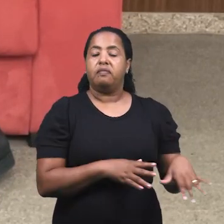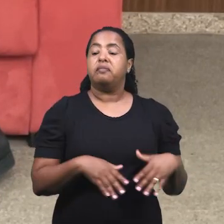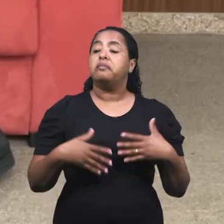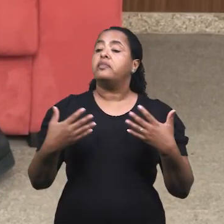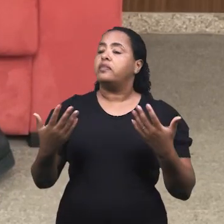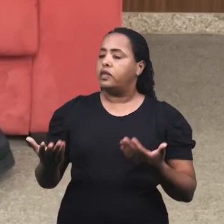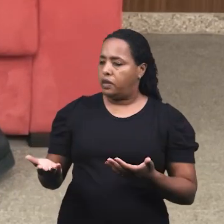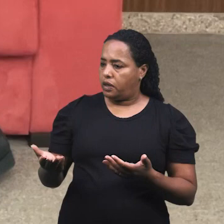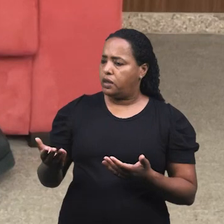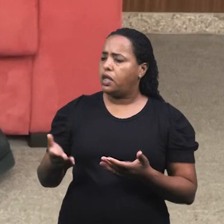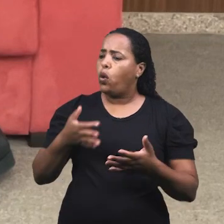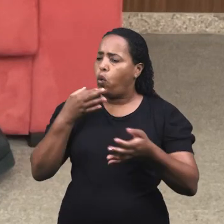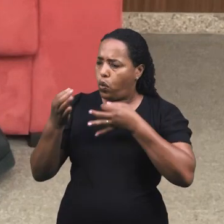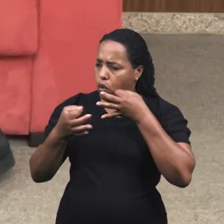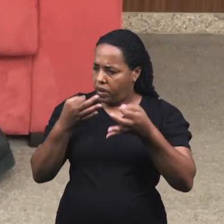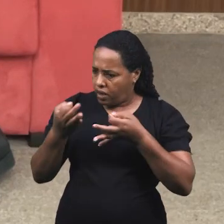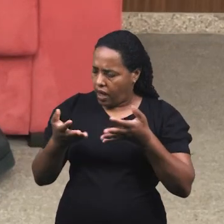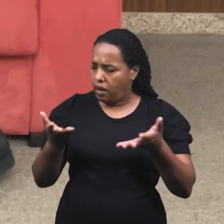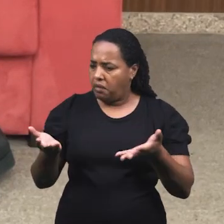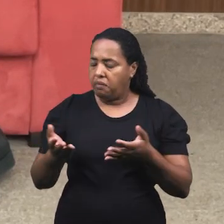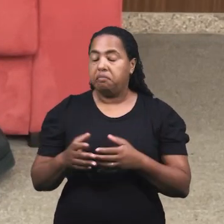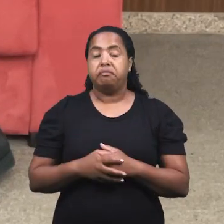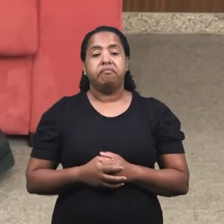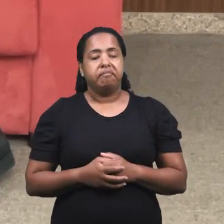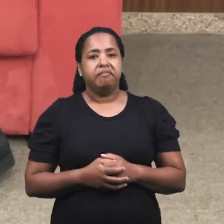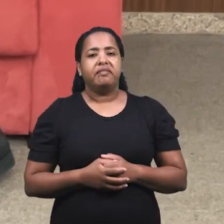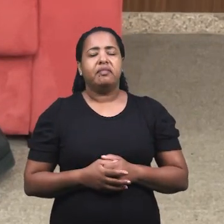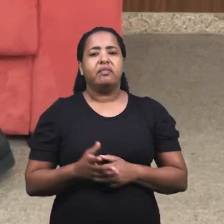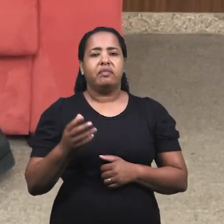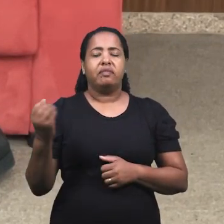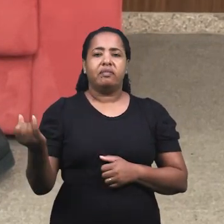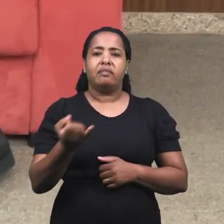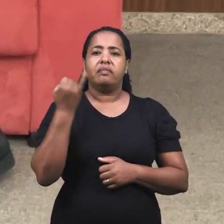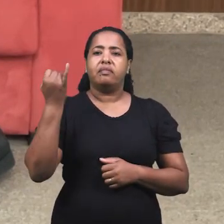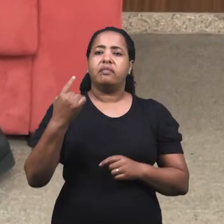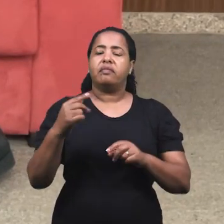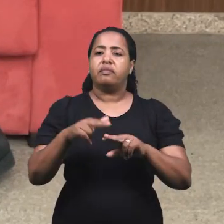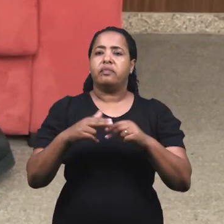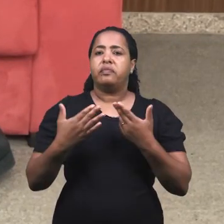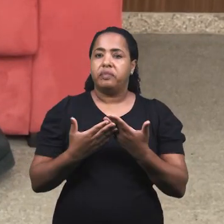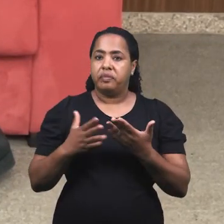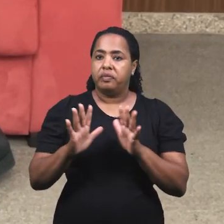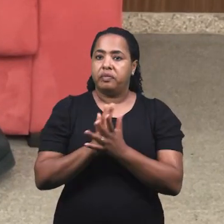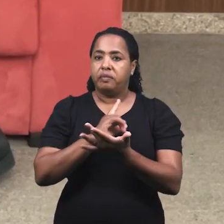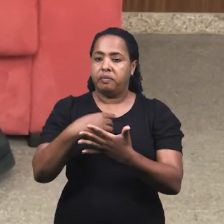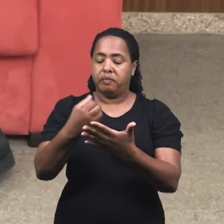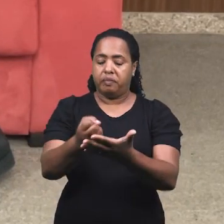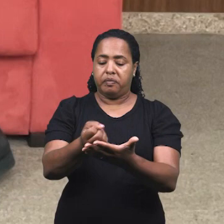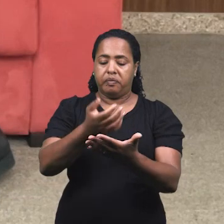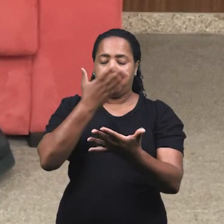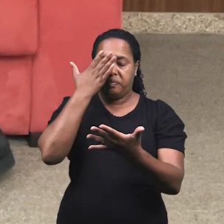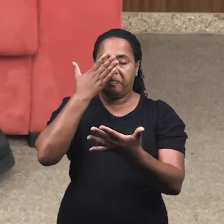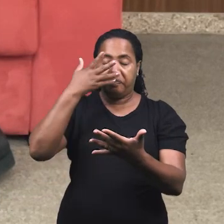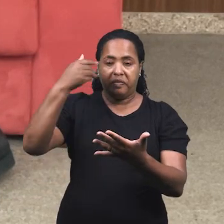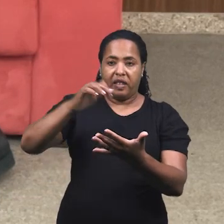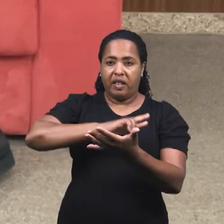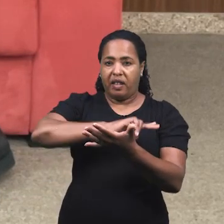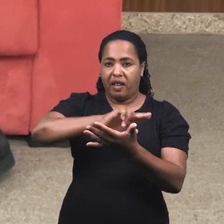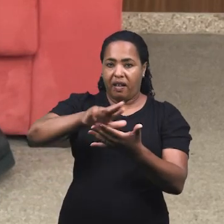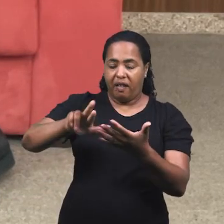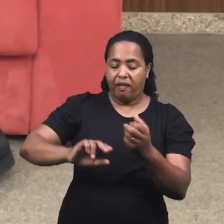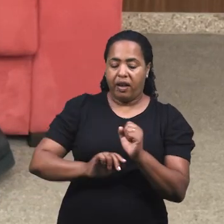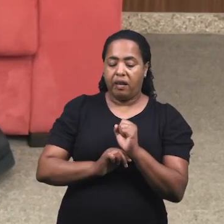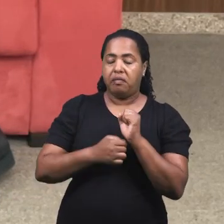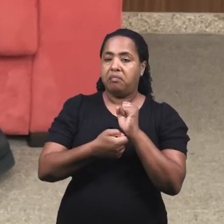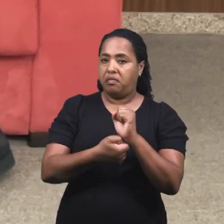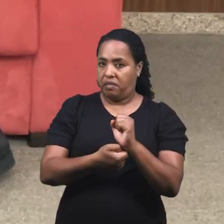se interessado por esse trabalho. Pois então, Gabriel, algum comentário sobre a resposta dele? É muito interessante, porque a palavra do